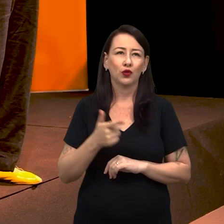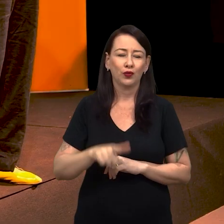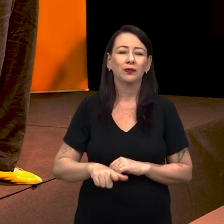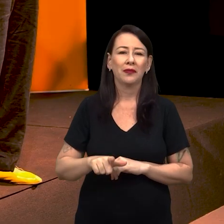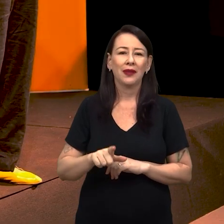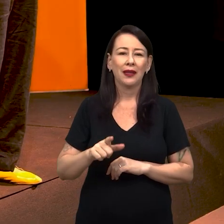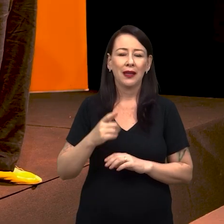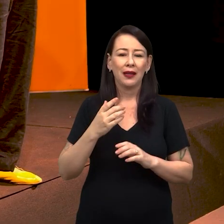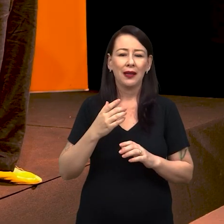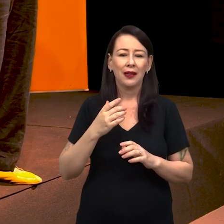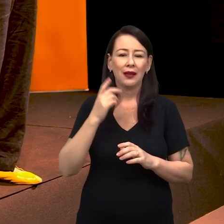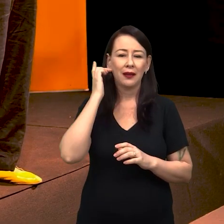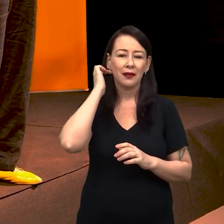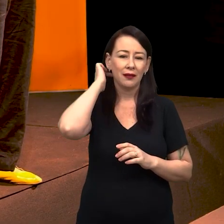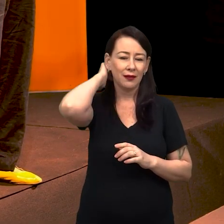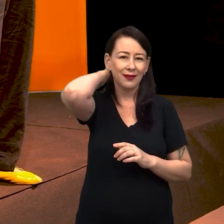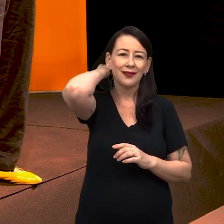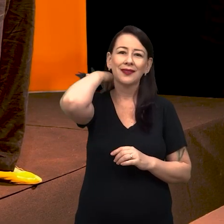Ah, não.